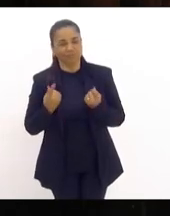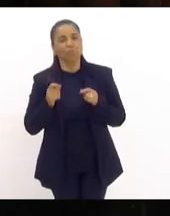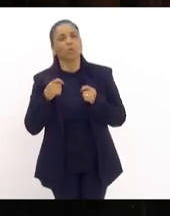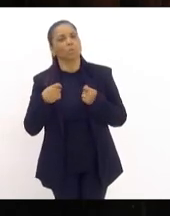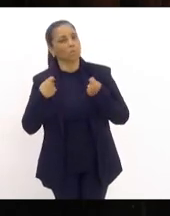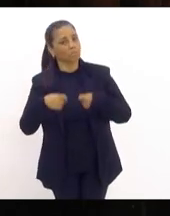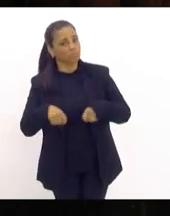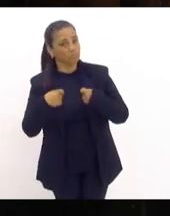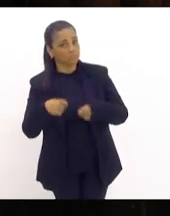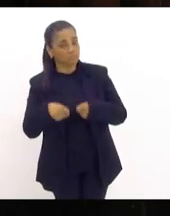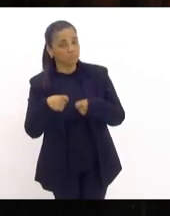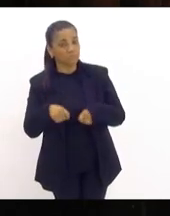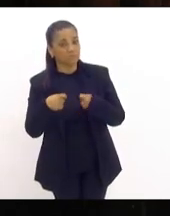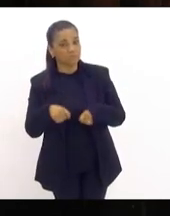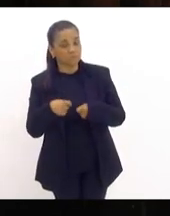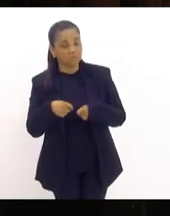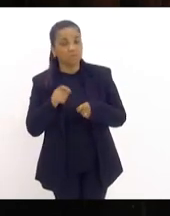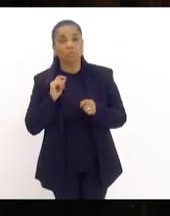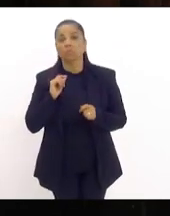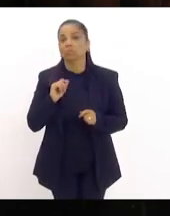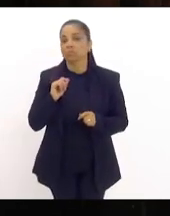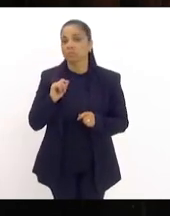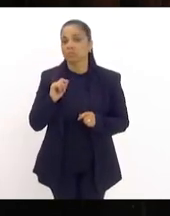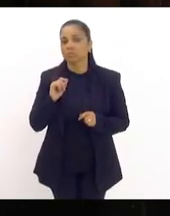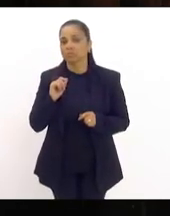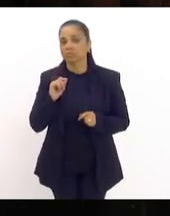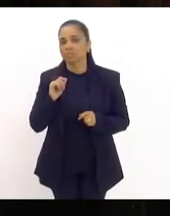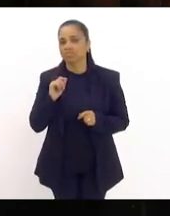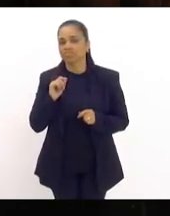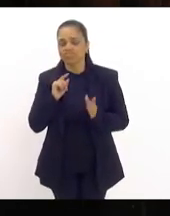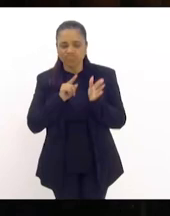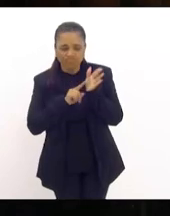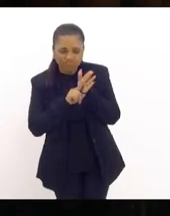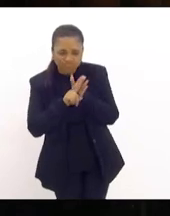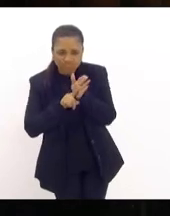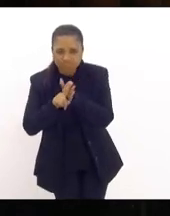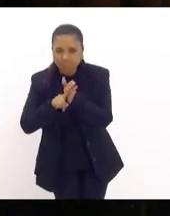necessita ser vista com muito cuidado,